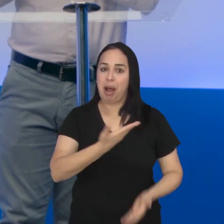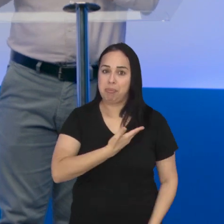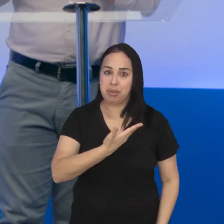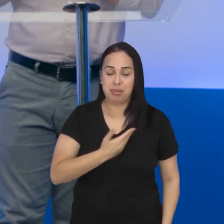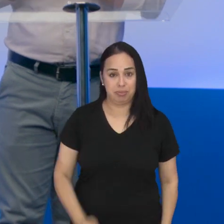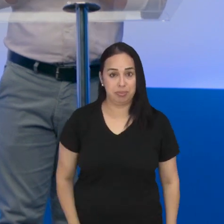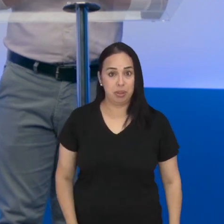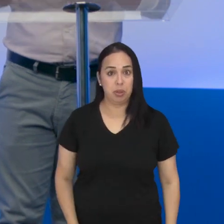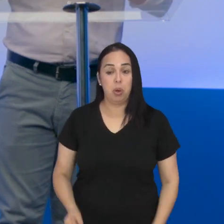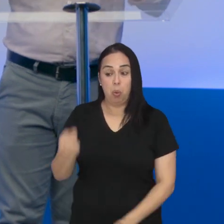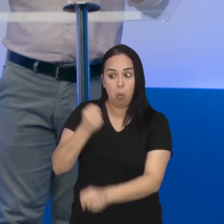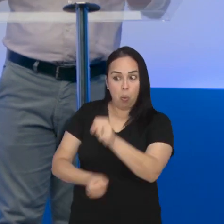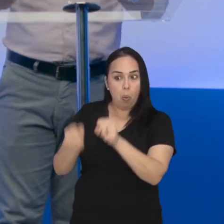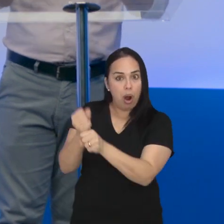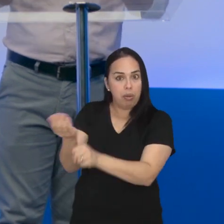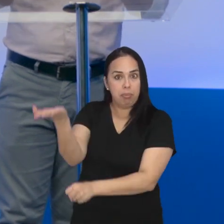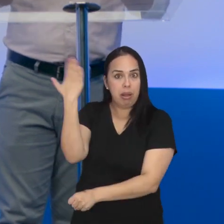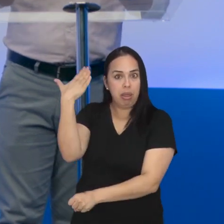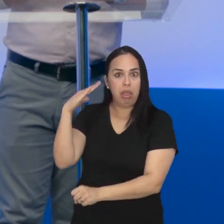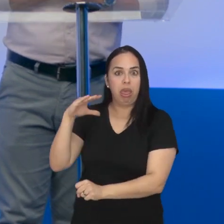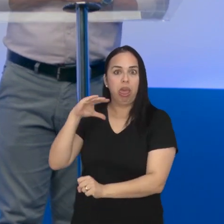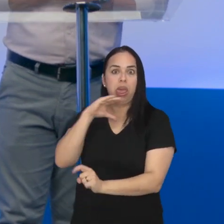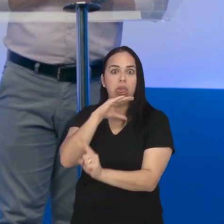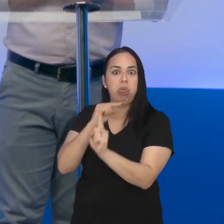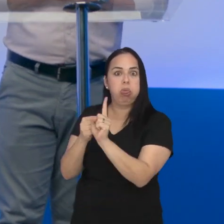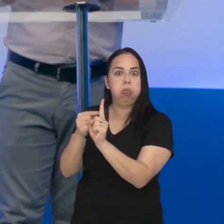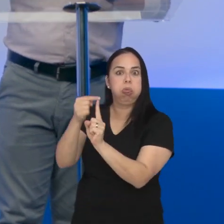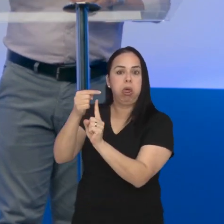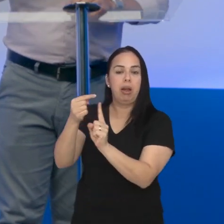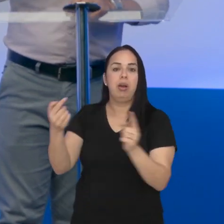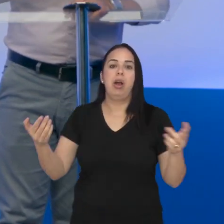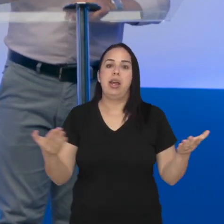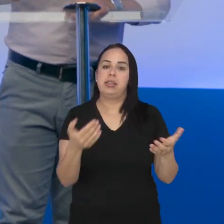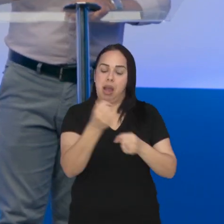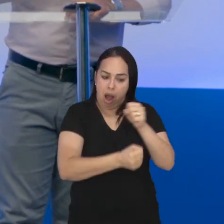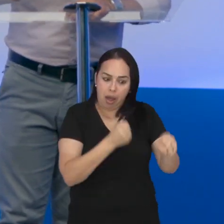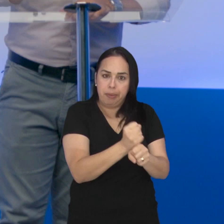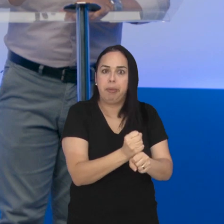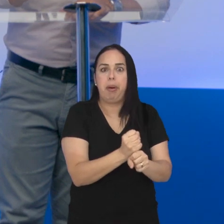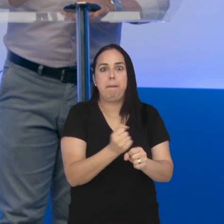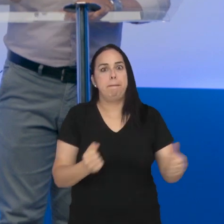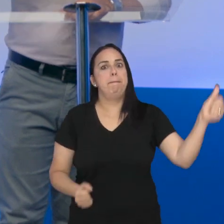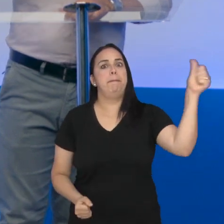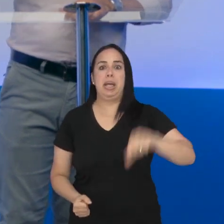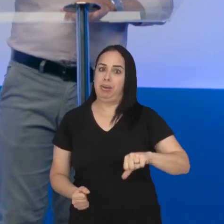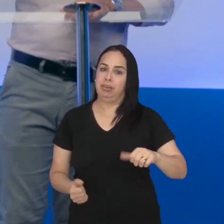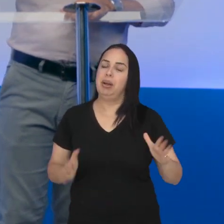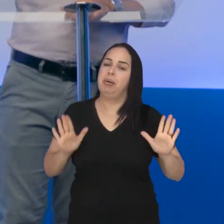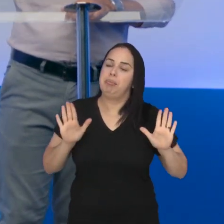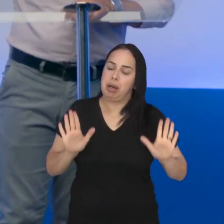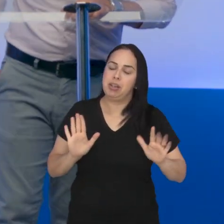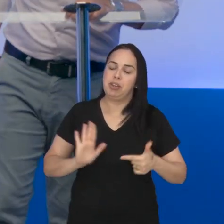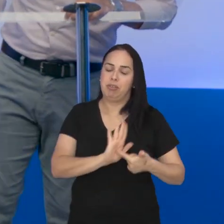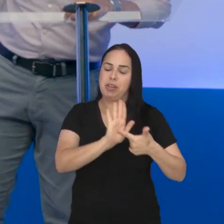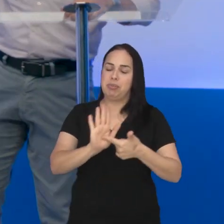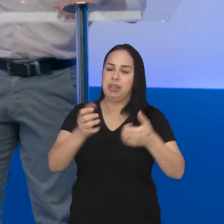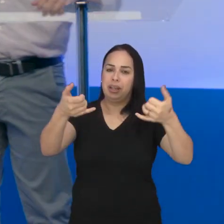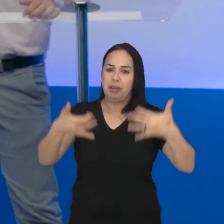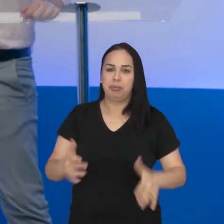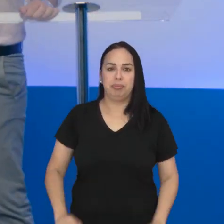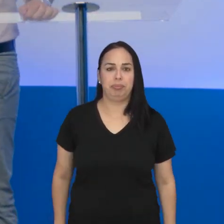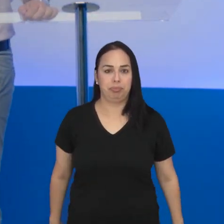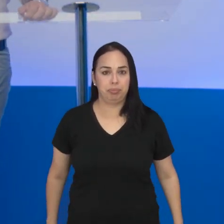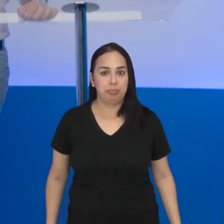se 2023 foi quente, cientistas alertam que esse ano pode ser ainda mais. Mas isso a gente te conta já